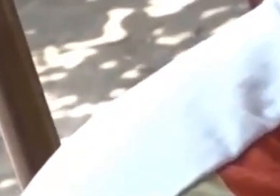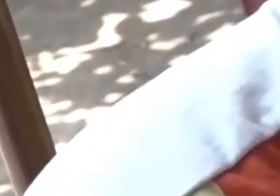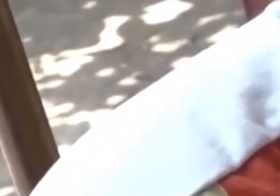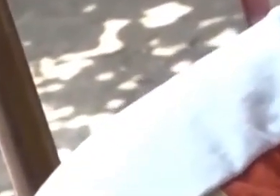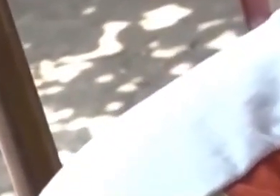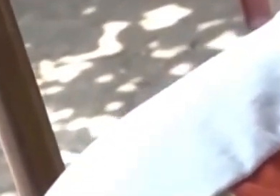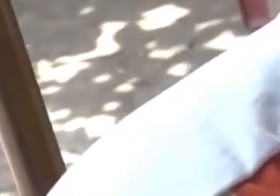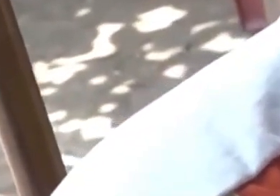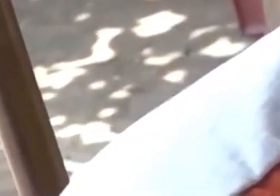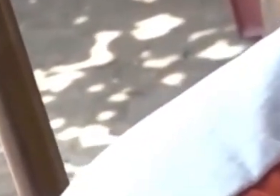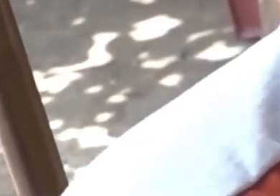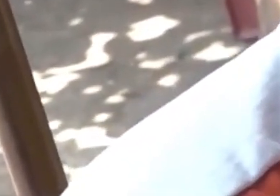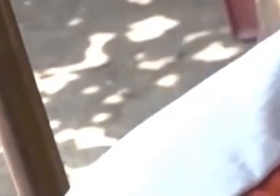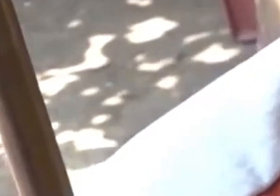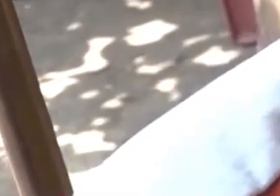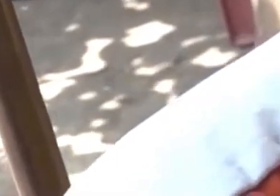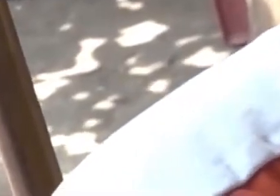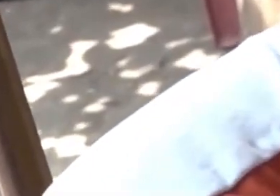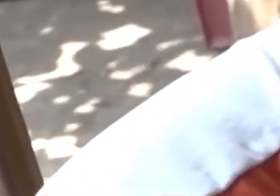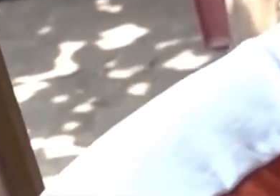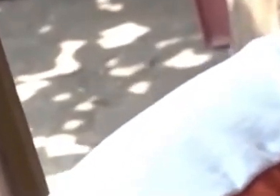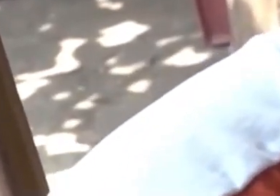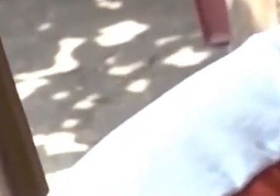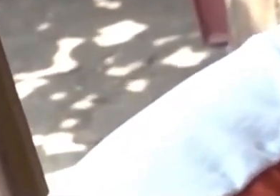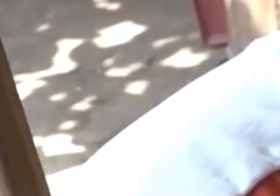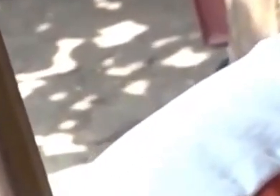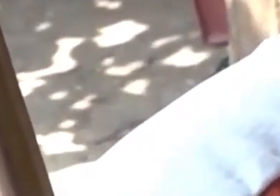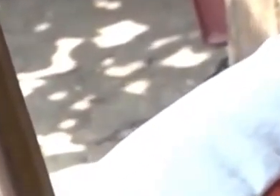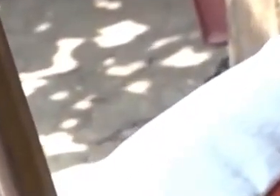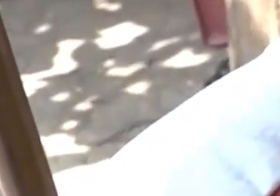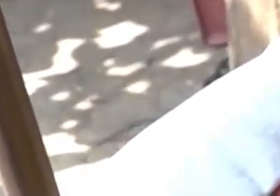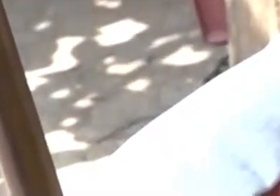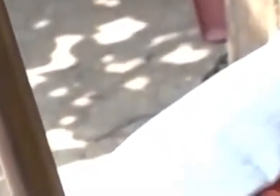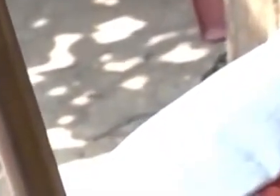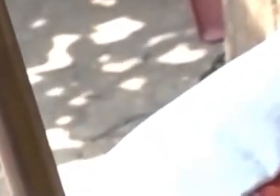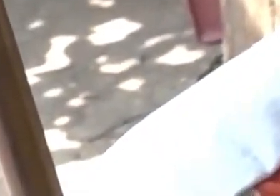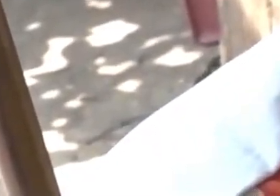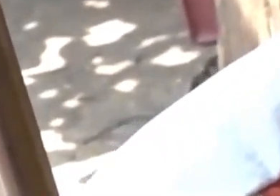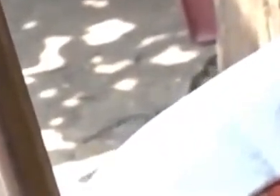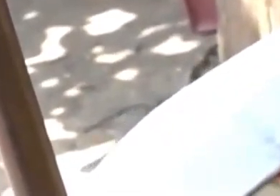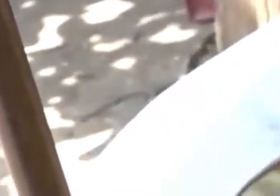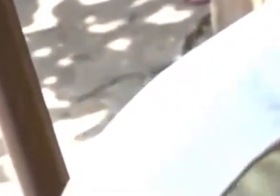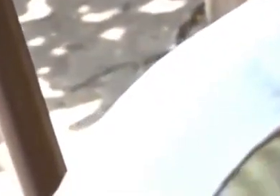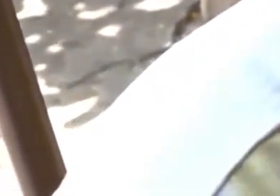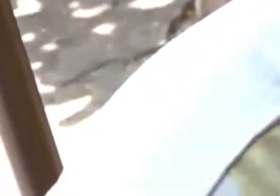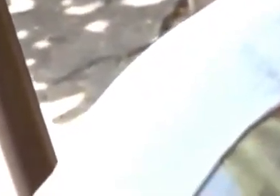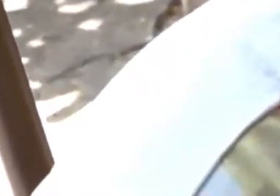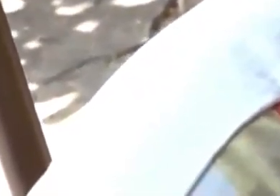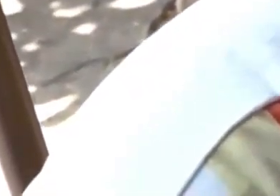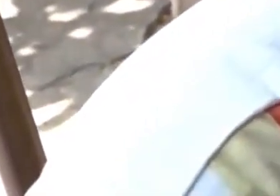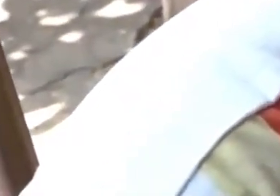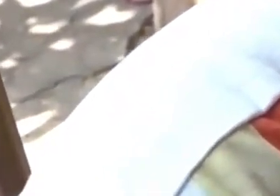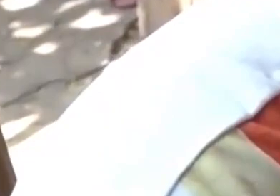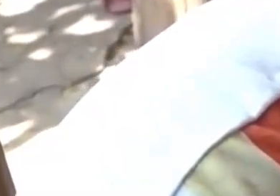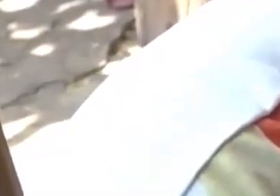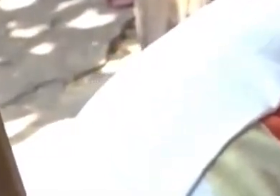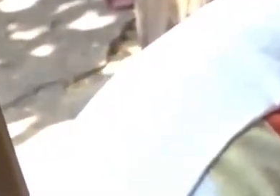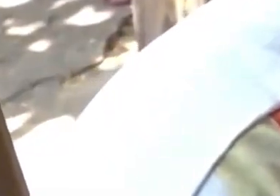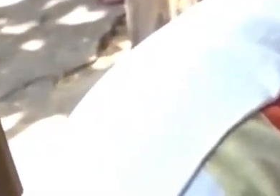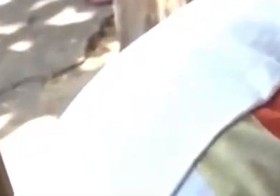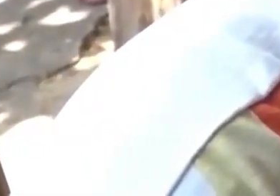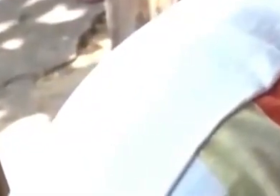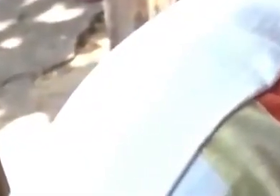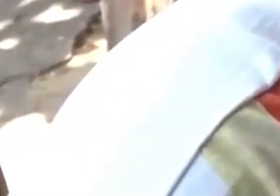daqui é melhor que o teu. Só mesmo andar mesmo, anda junto. Pra todo lado que nós vamos, nós juntos. Dorme junto? Ah, dormir só dorme junto.